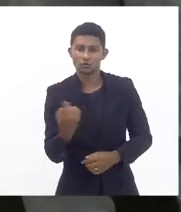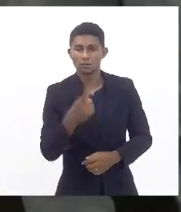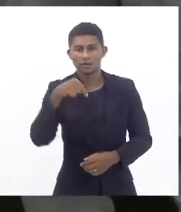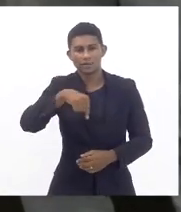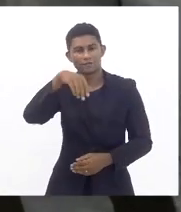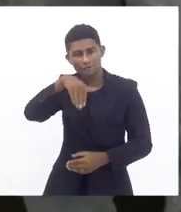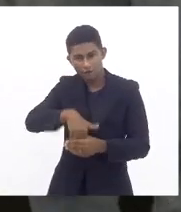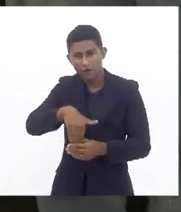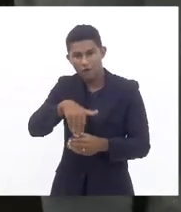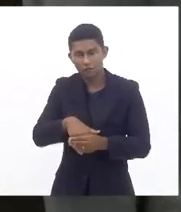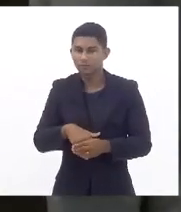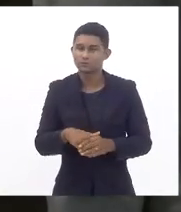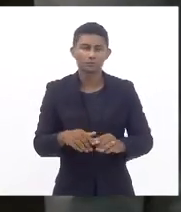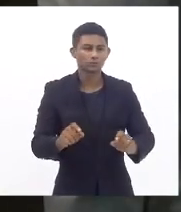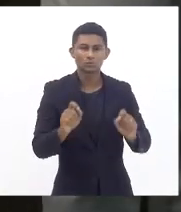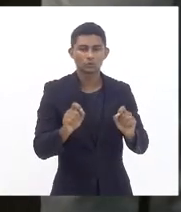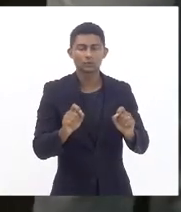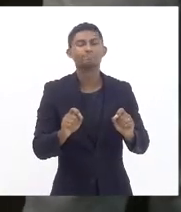no mérito,